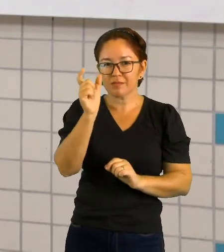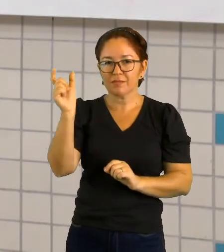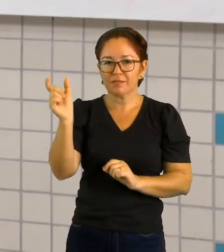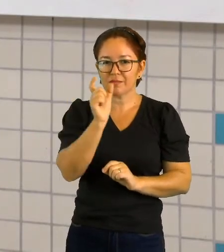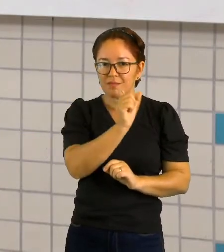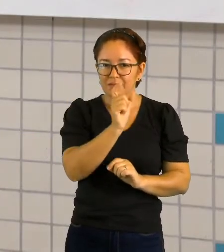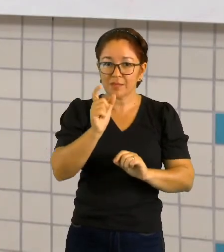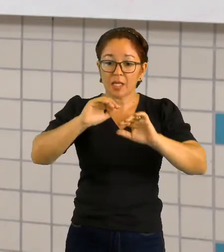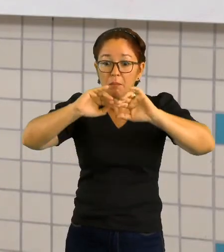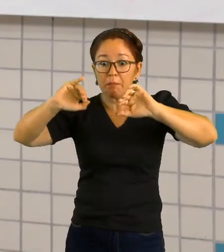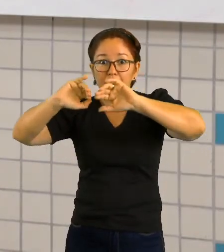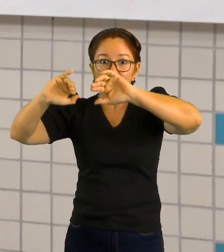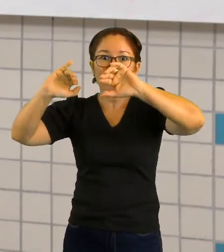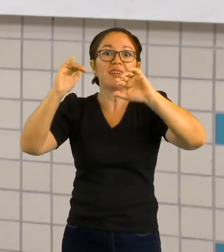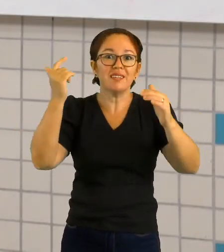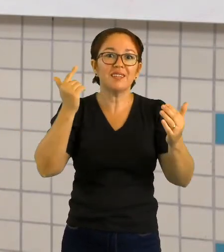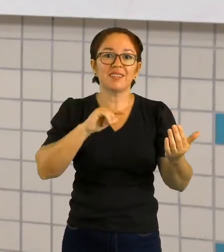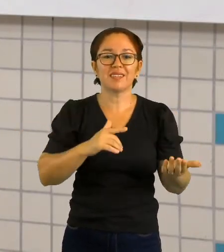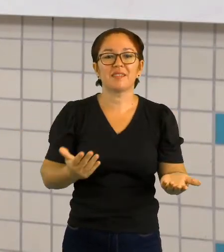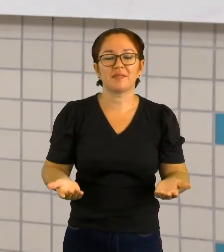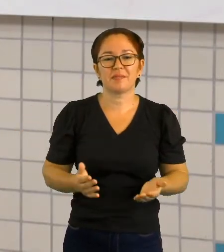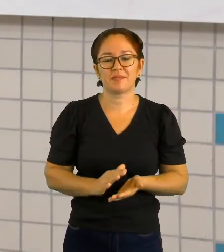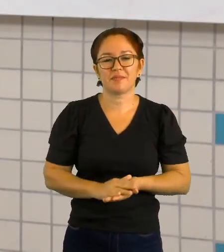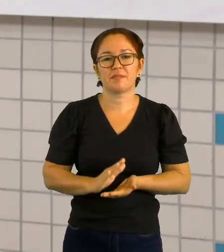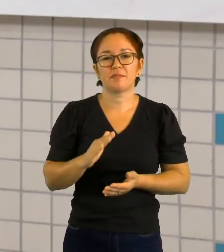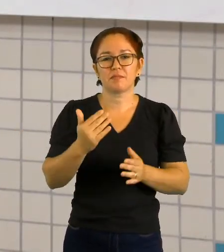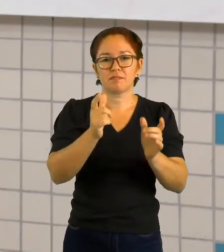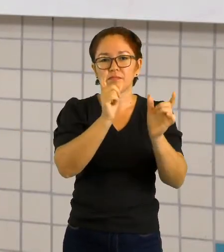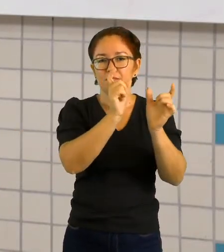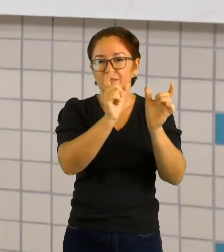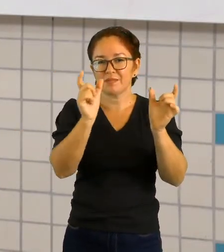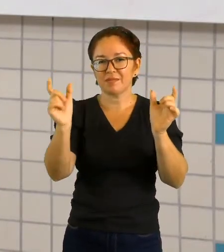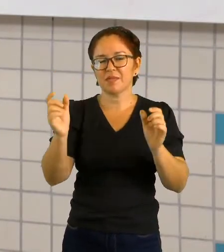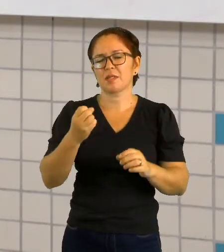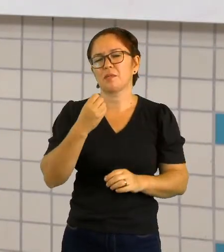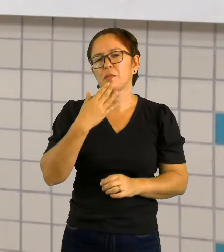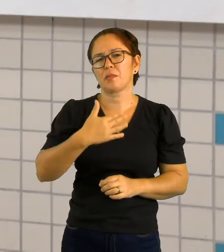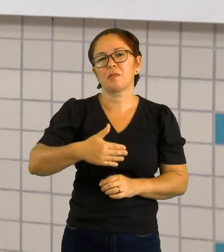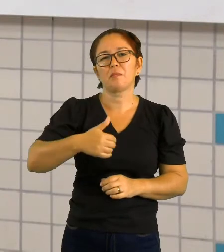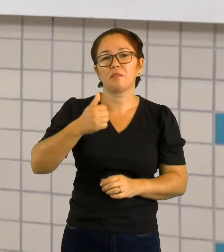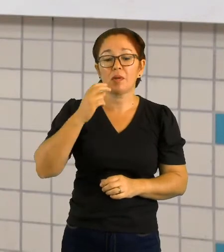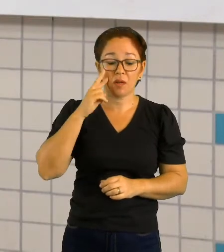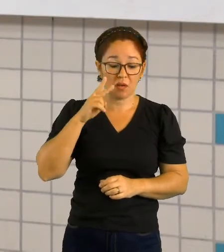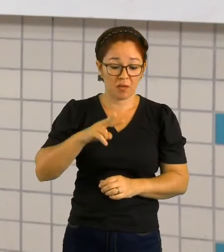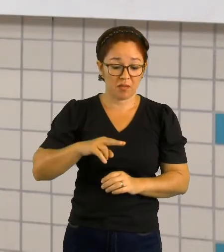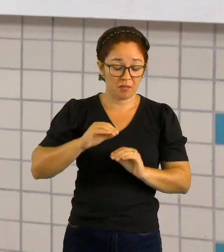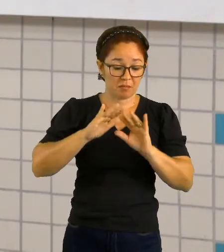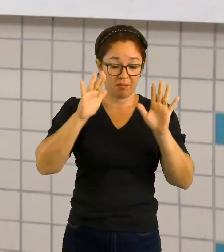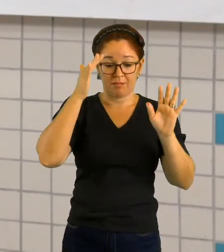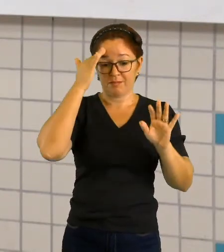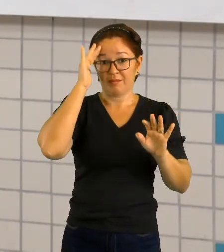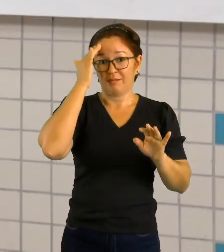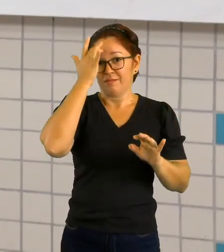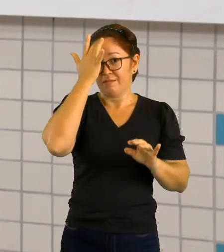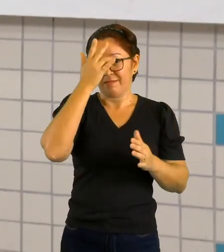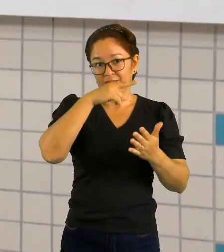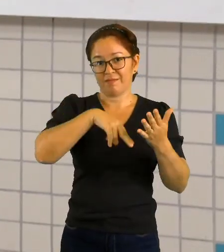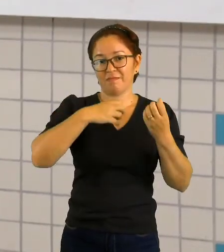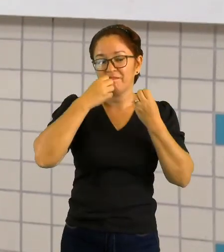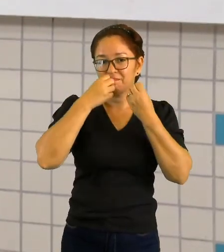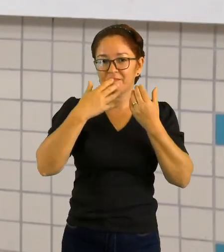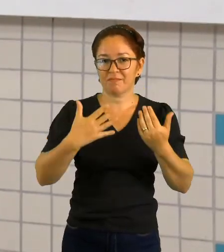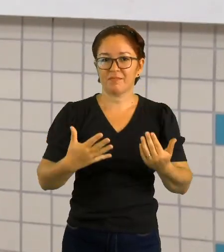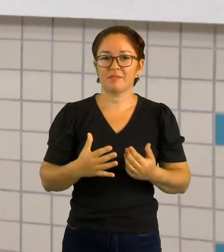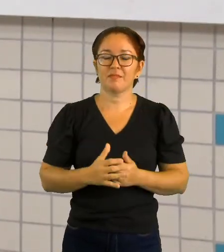palavras. Vocês viram, com o espaçamento ficou muito mais agradável de ler. E quando nós